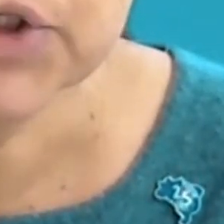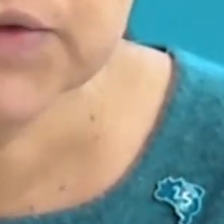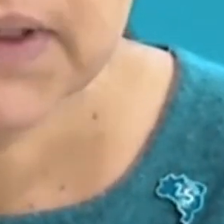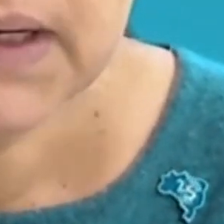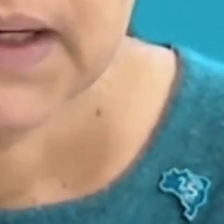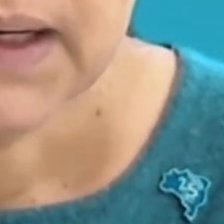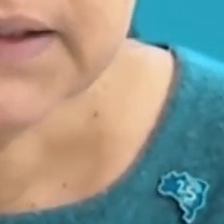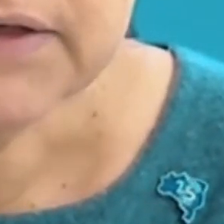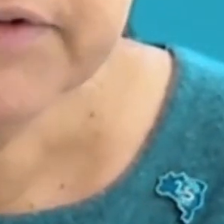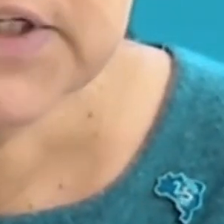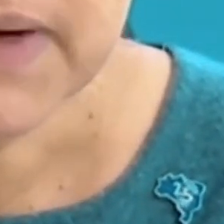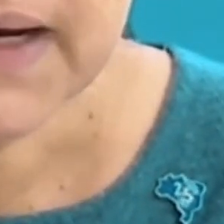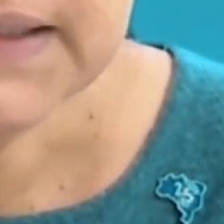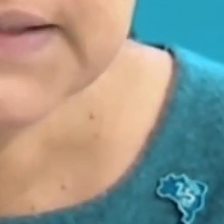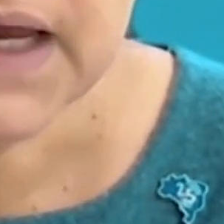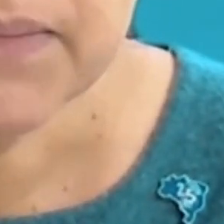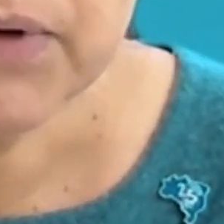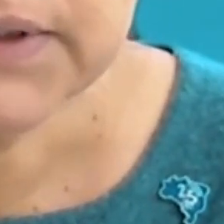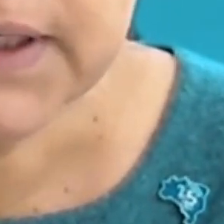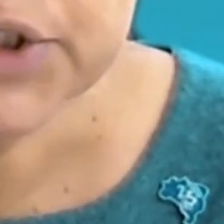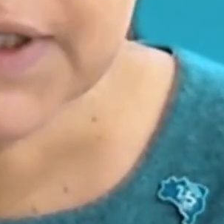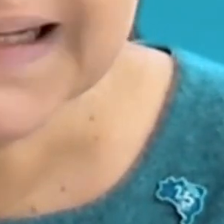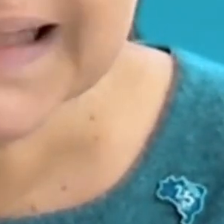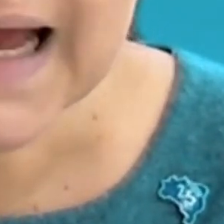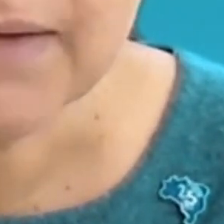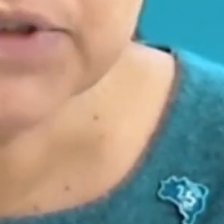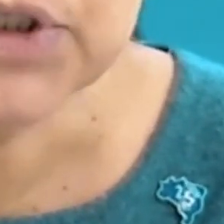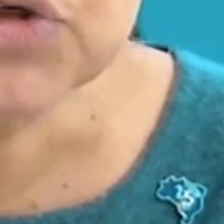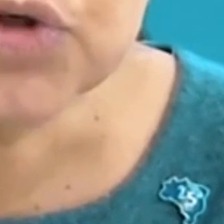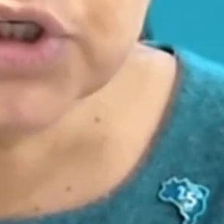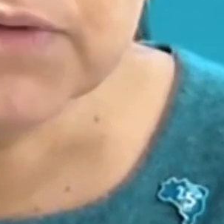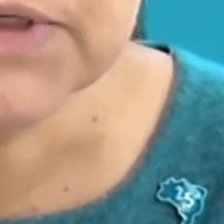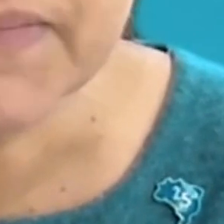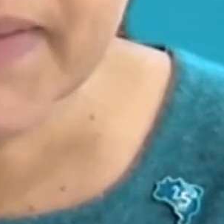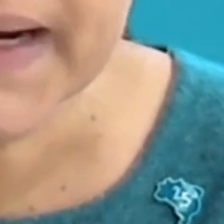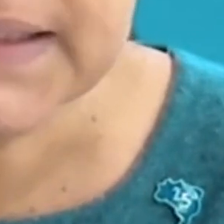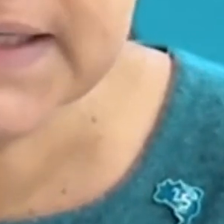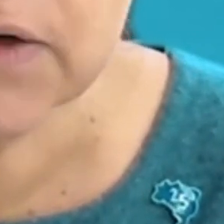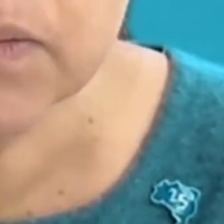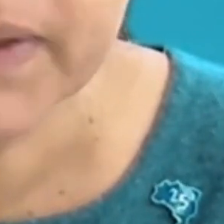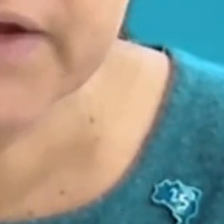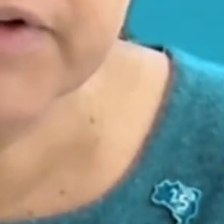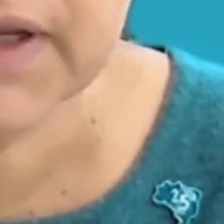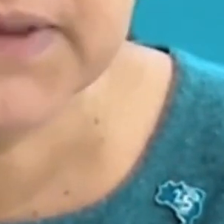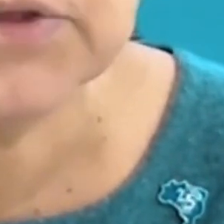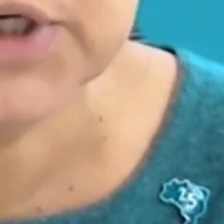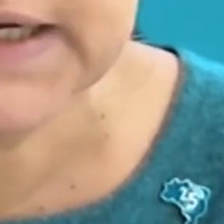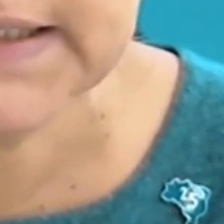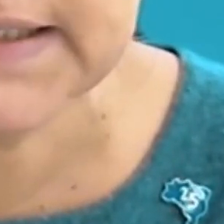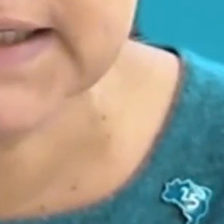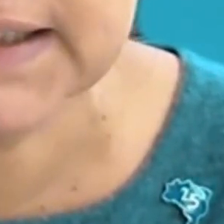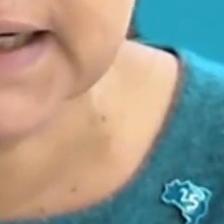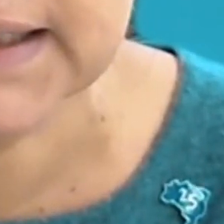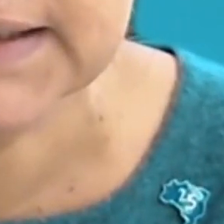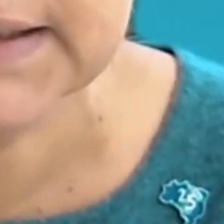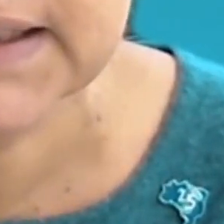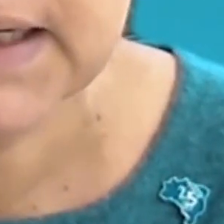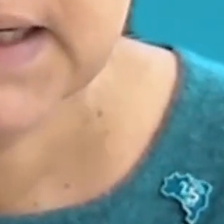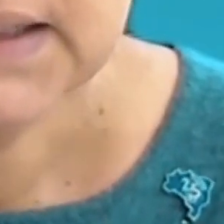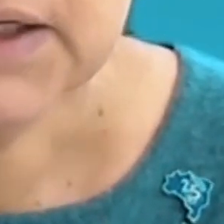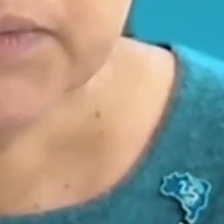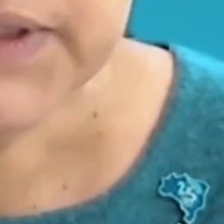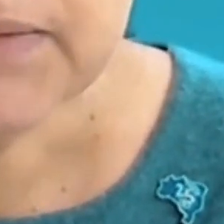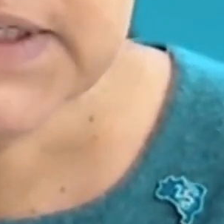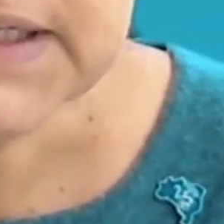evento, debate. Cada vez mais é importante tratarmos e discutirmos a preparação para o enfrentamento de crises